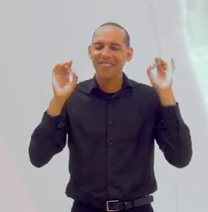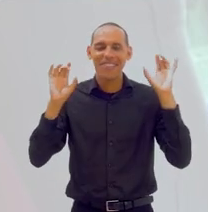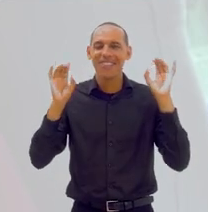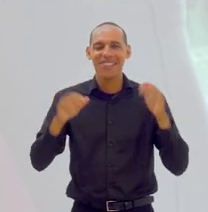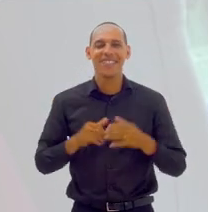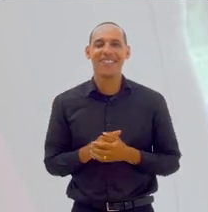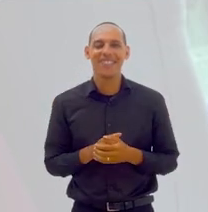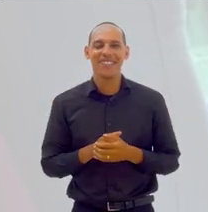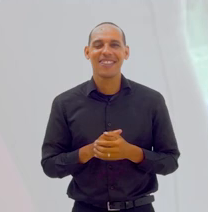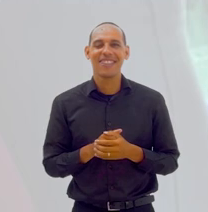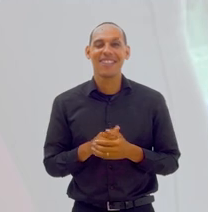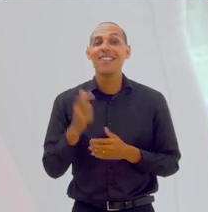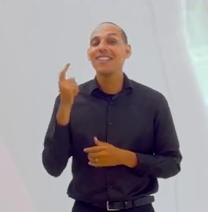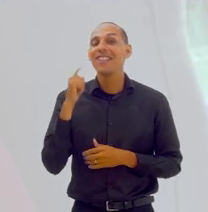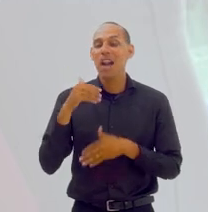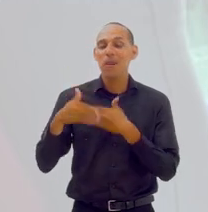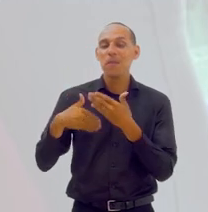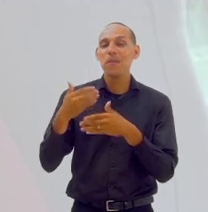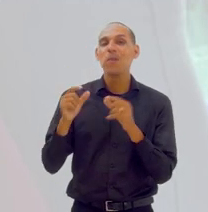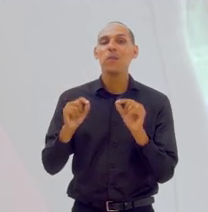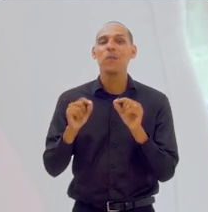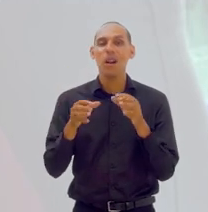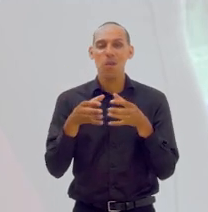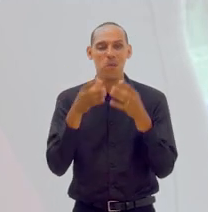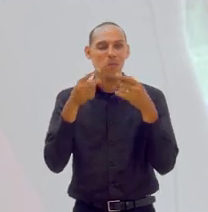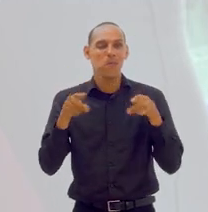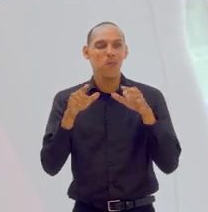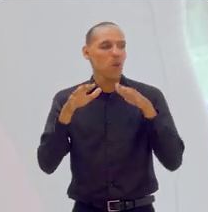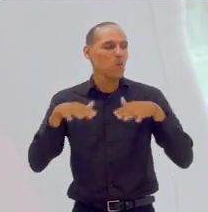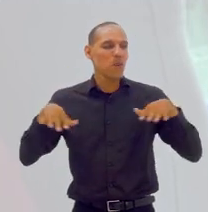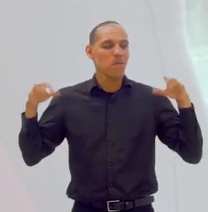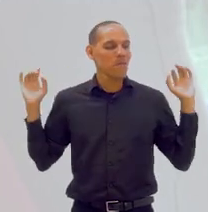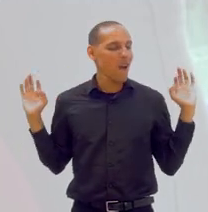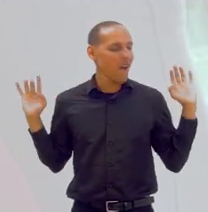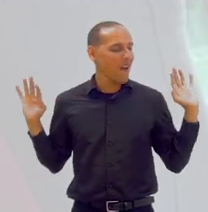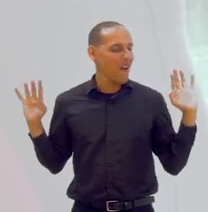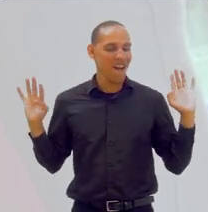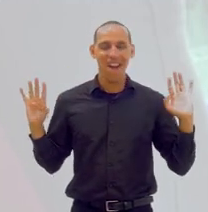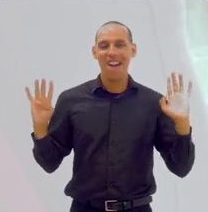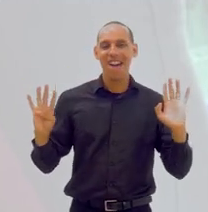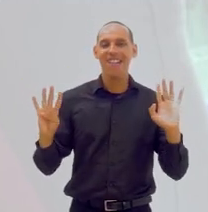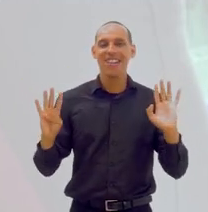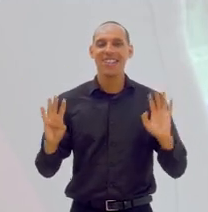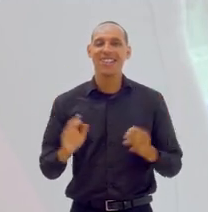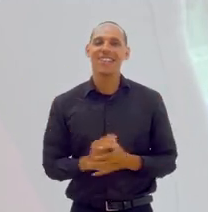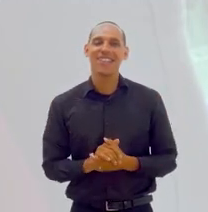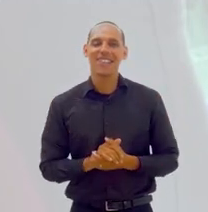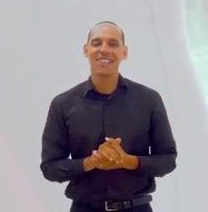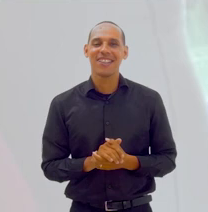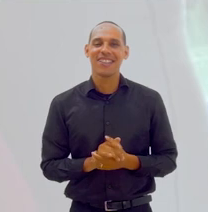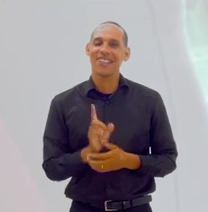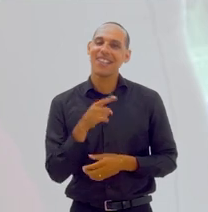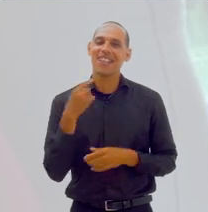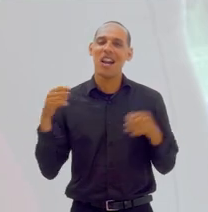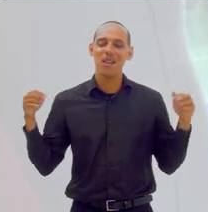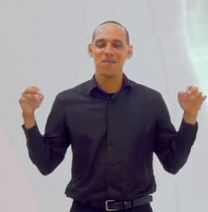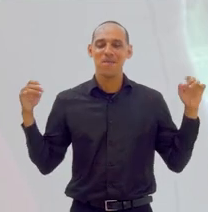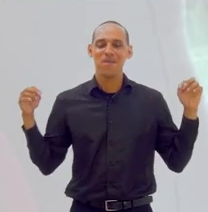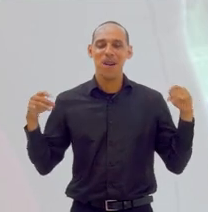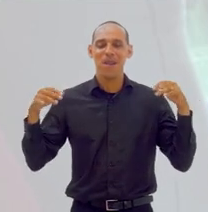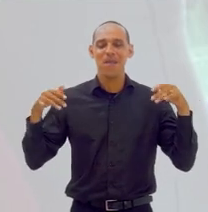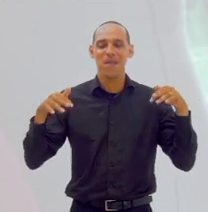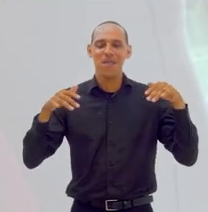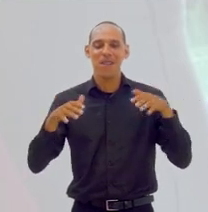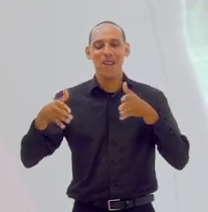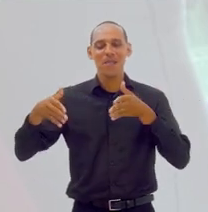fantástica e que culminou depois com toda a orquestra à minha volta e nós adentrando